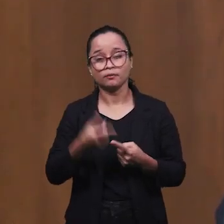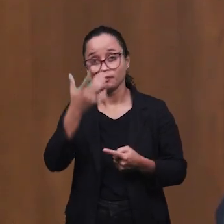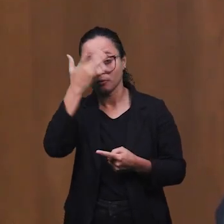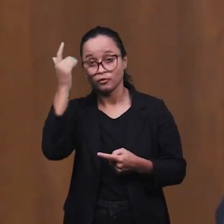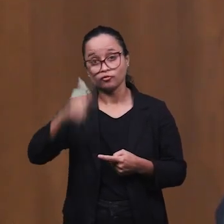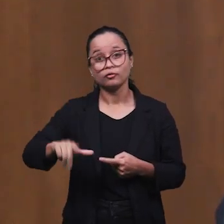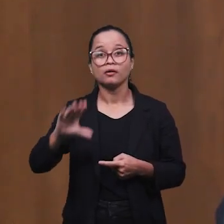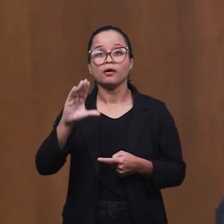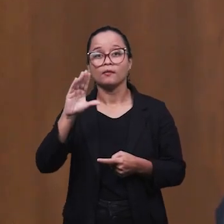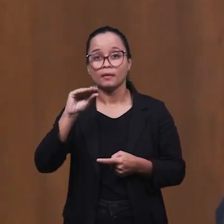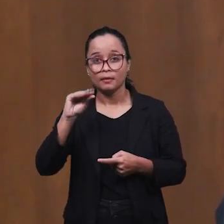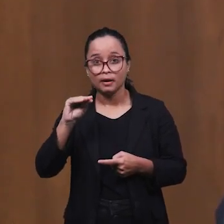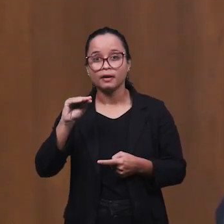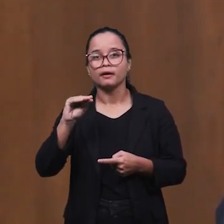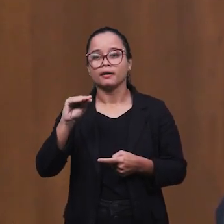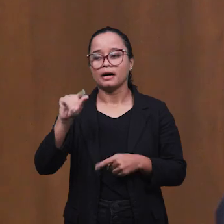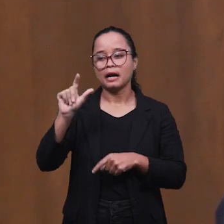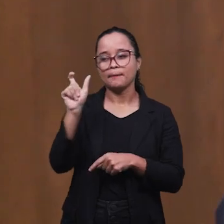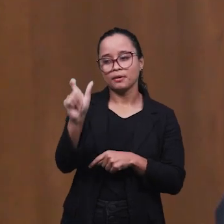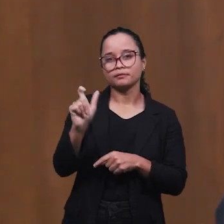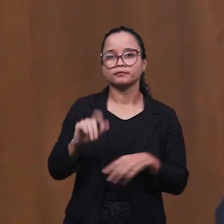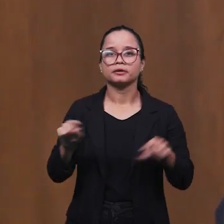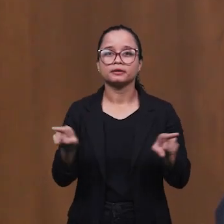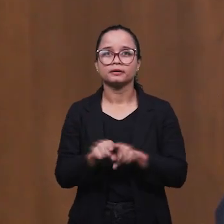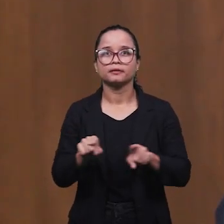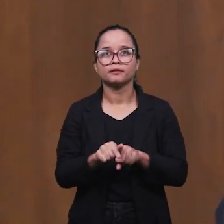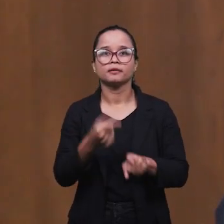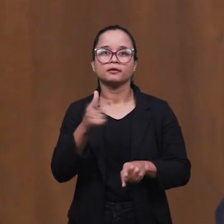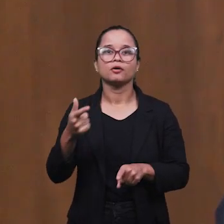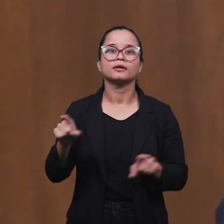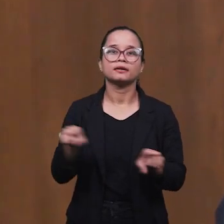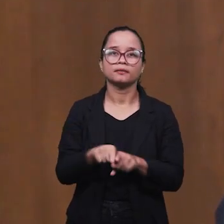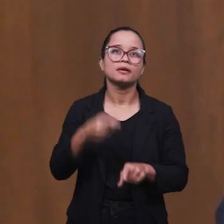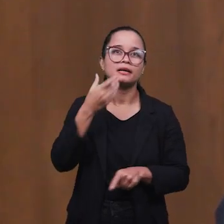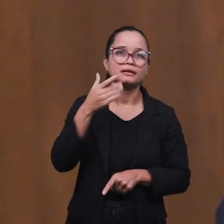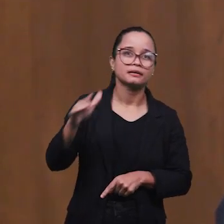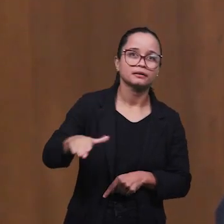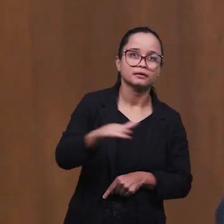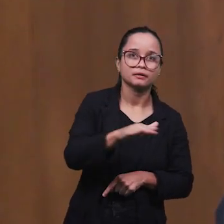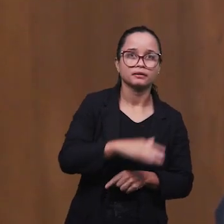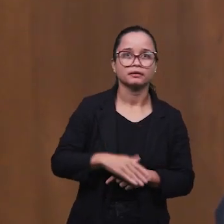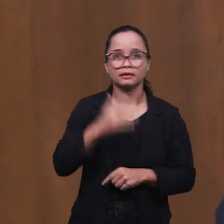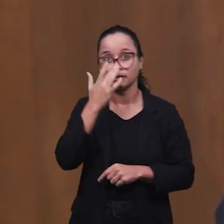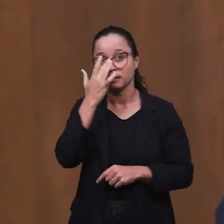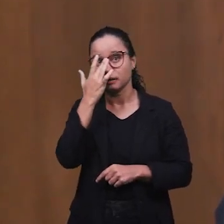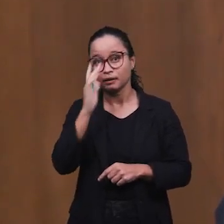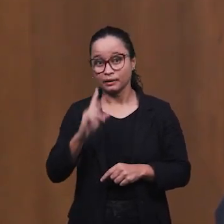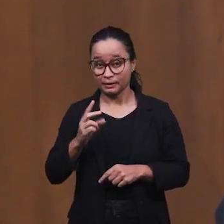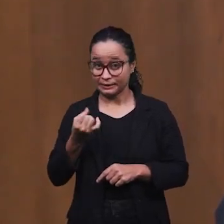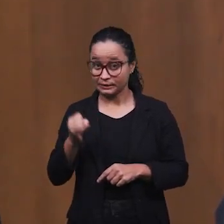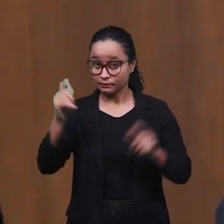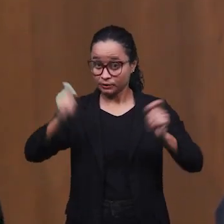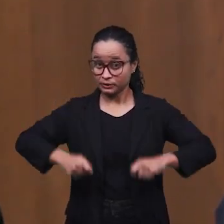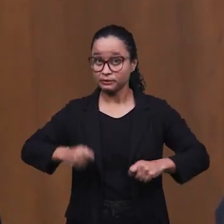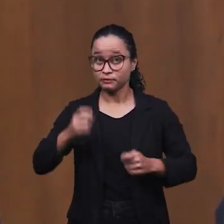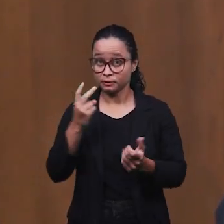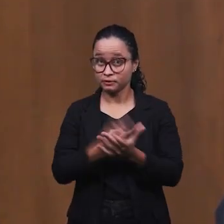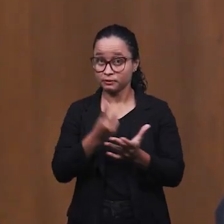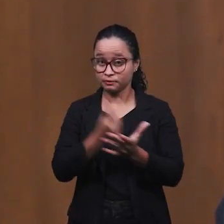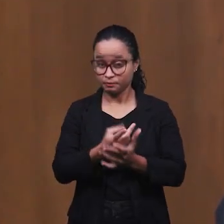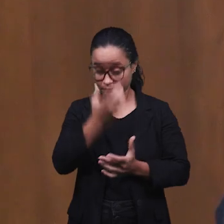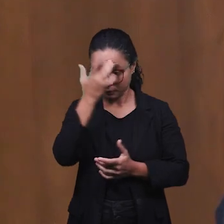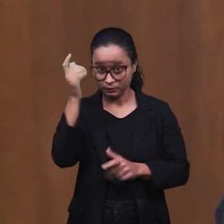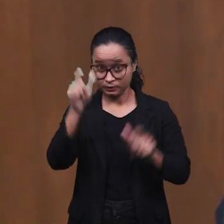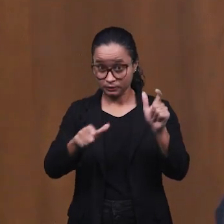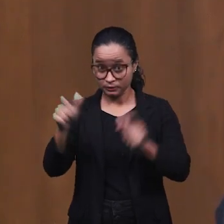Outro aspecto é com relação também ao caso de crianças. Se for possível sempre que tiver alguém